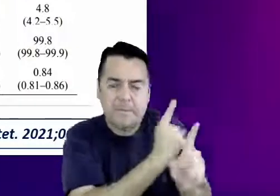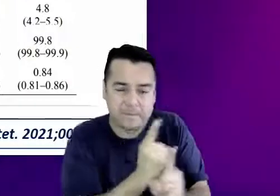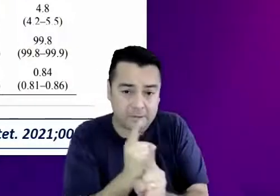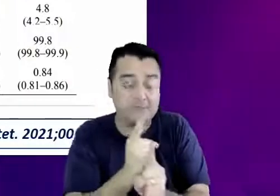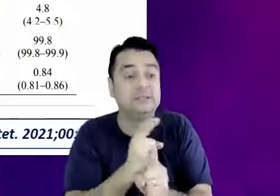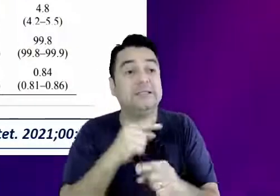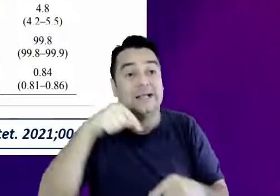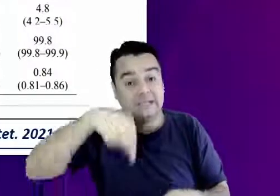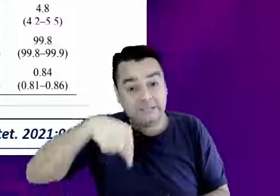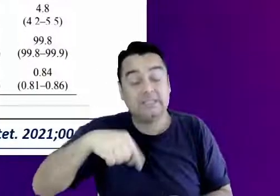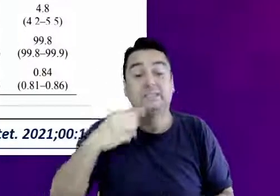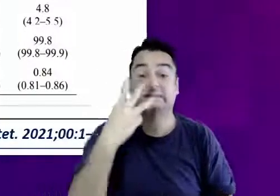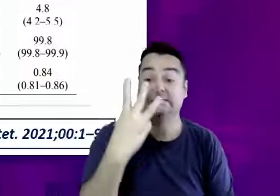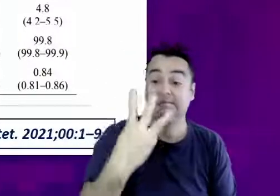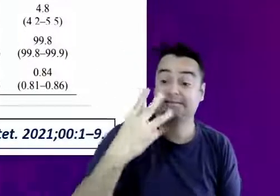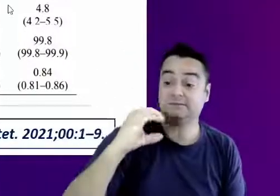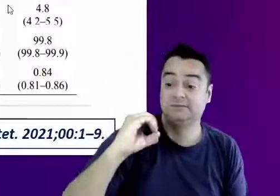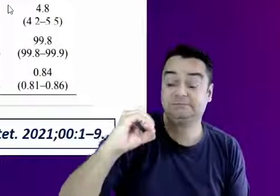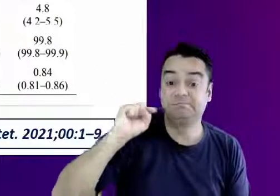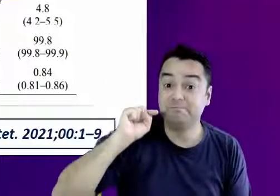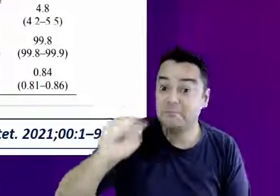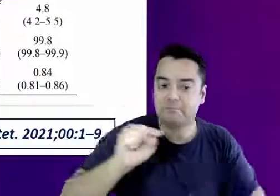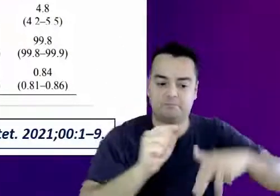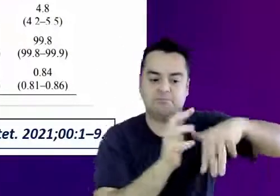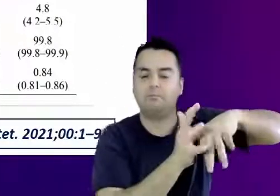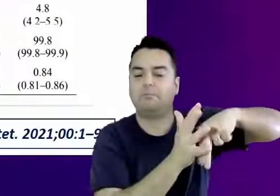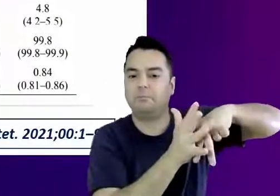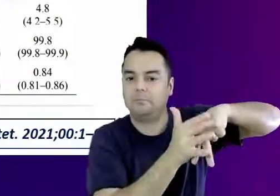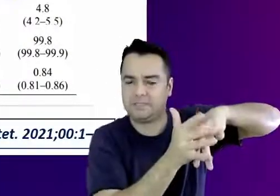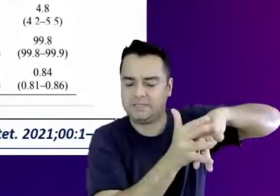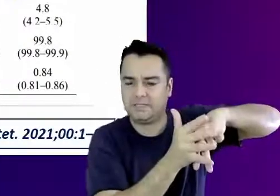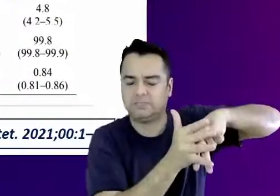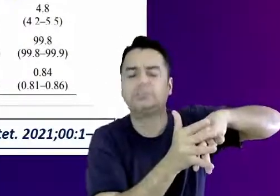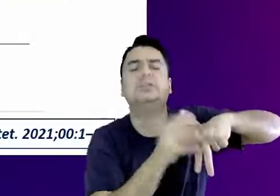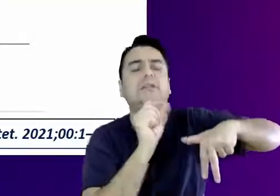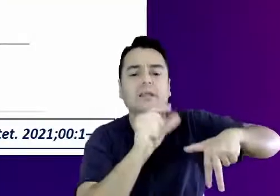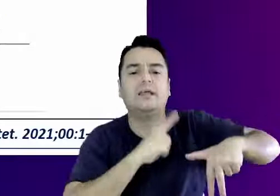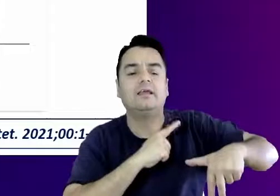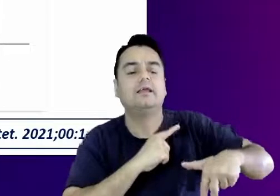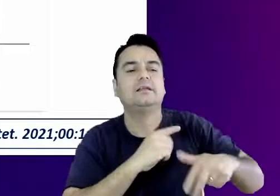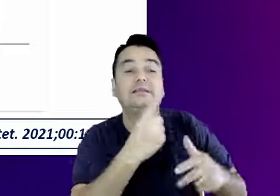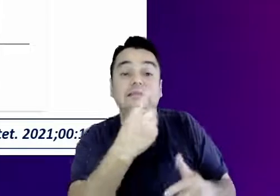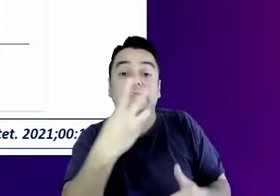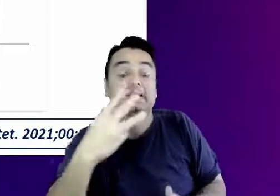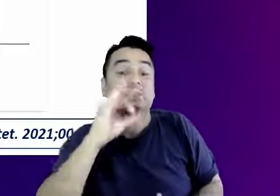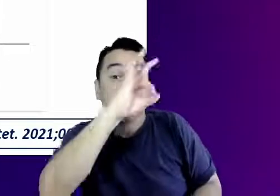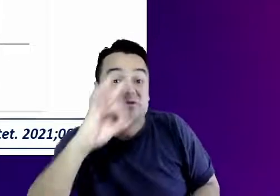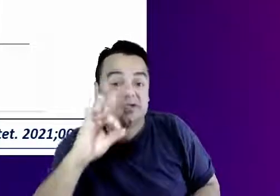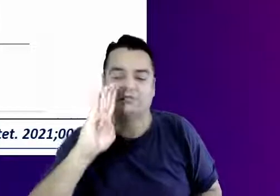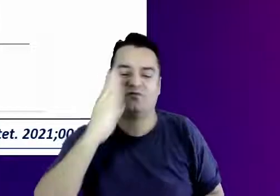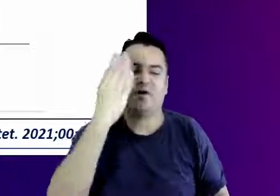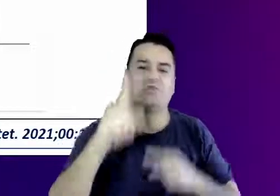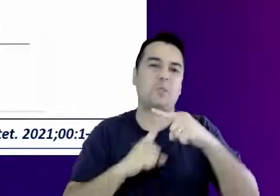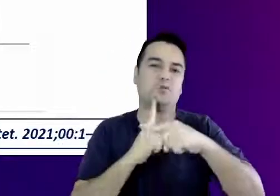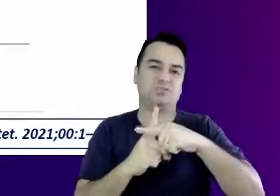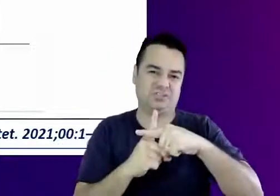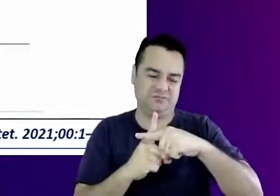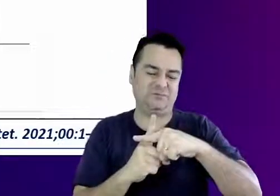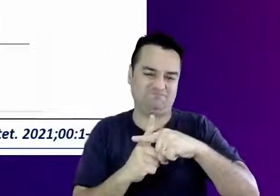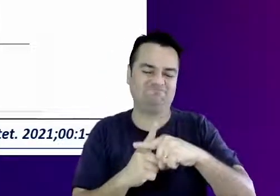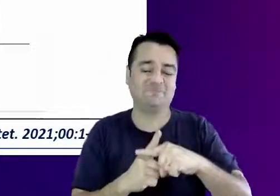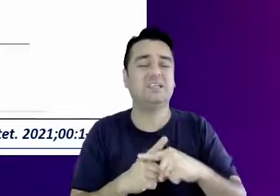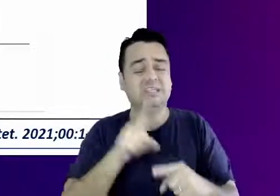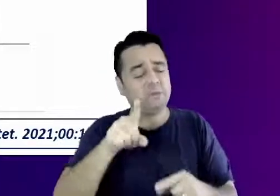mil pacientes, é por volta de 79%, com 13% de falso positivo. Isso melhora os